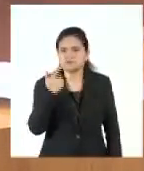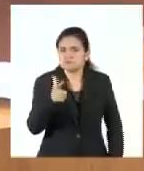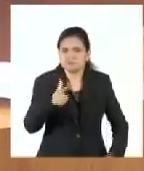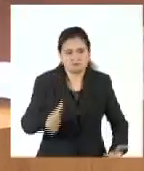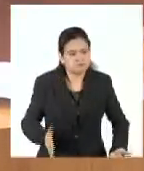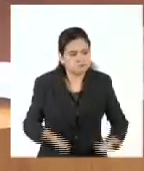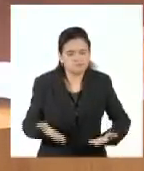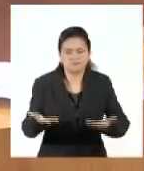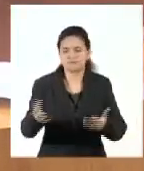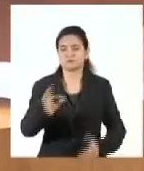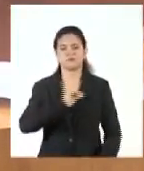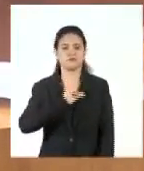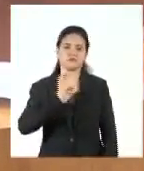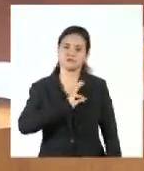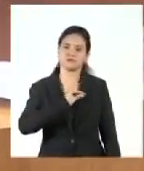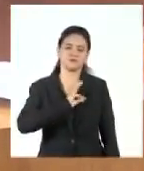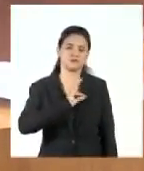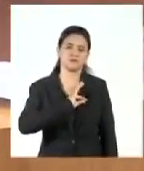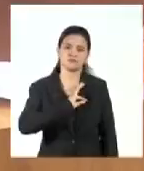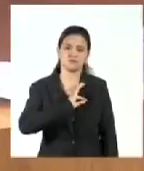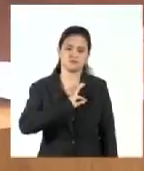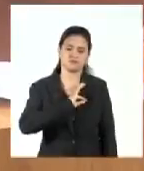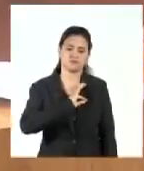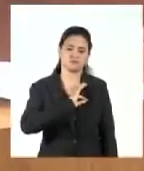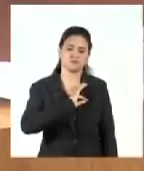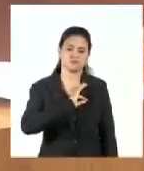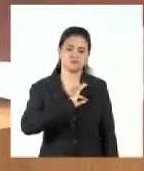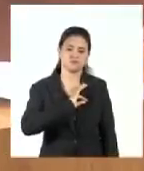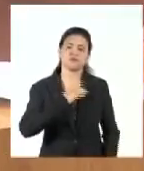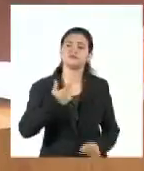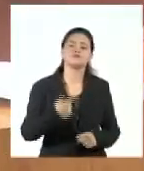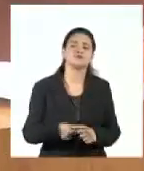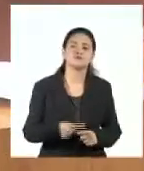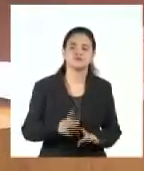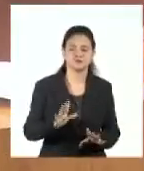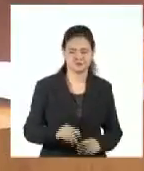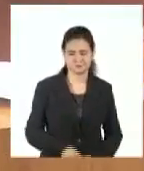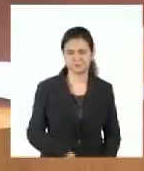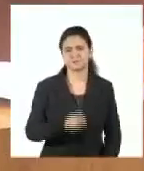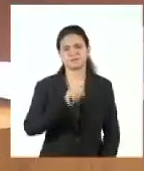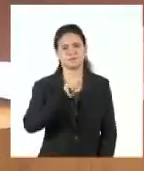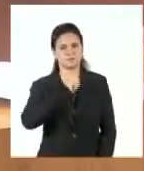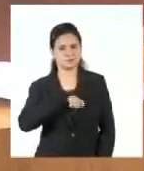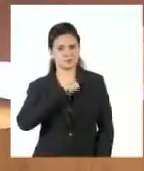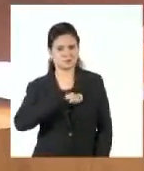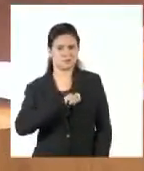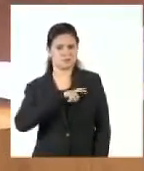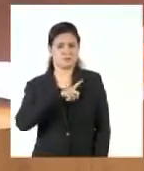policiais. Por que dá um aumento desse?